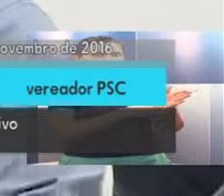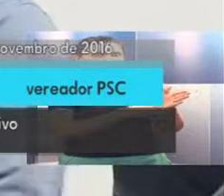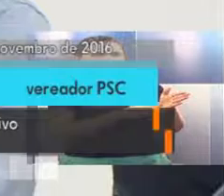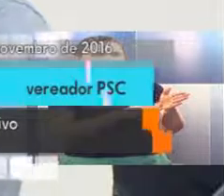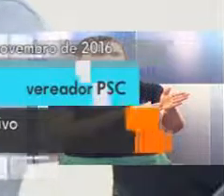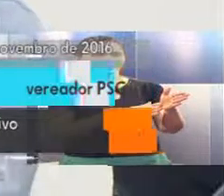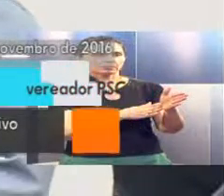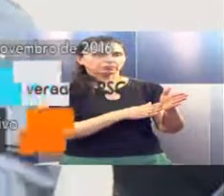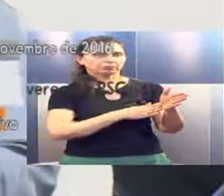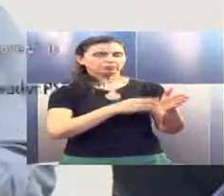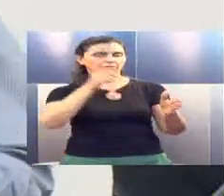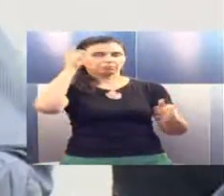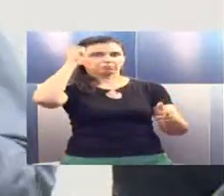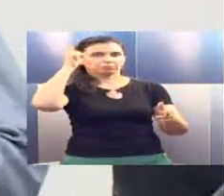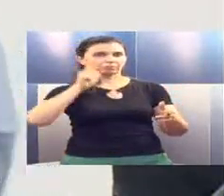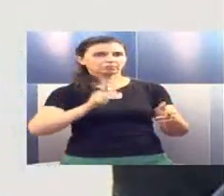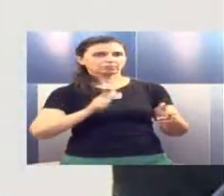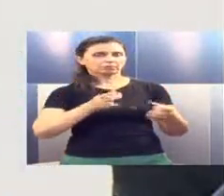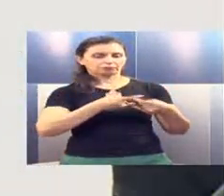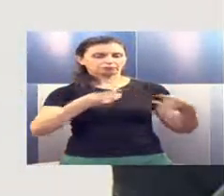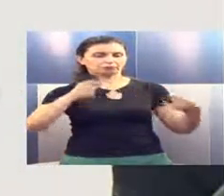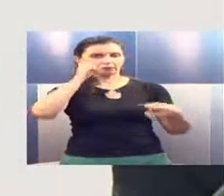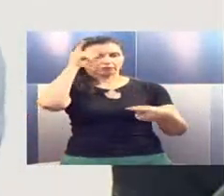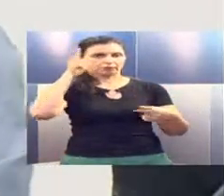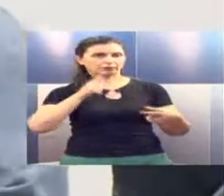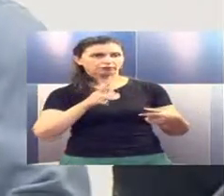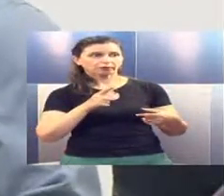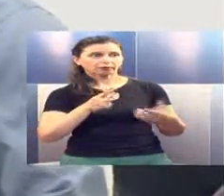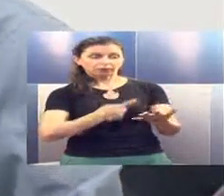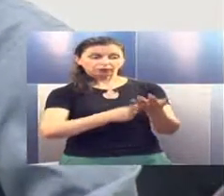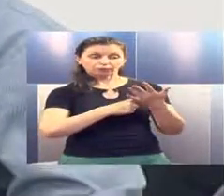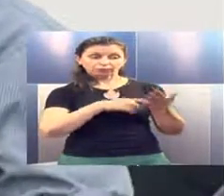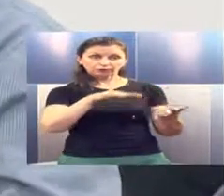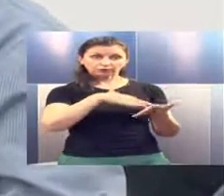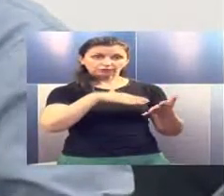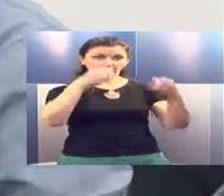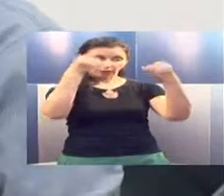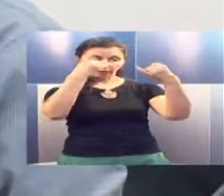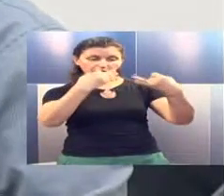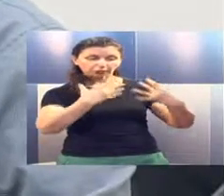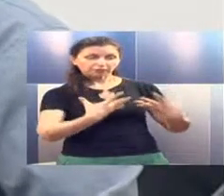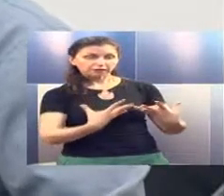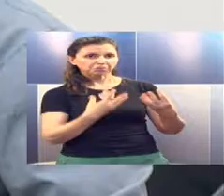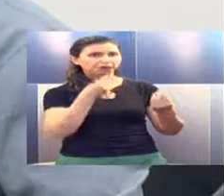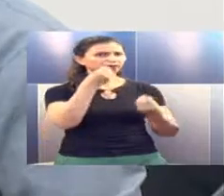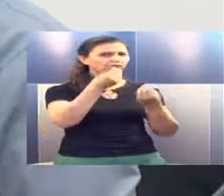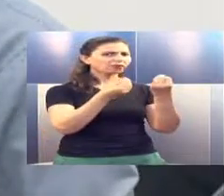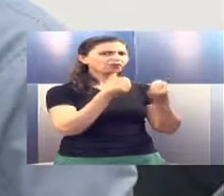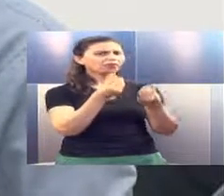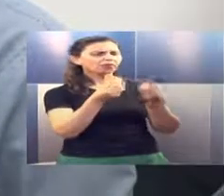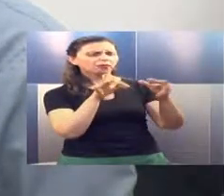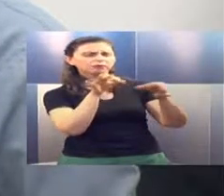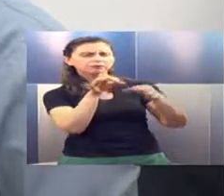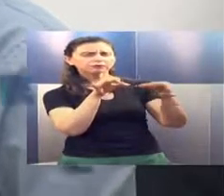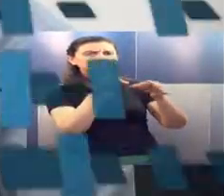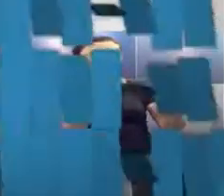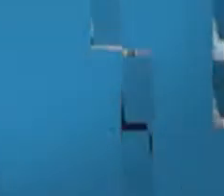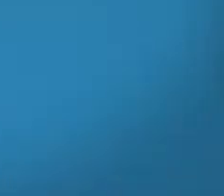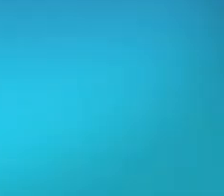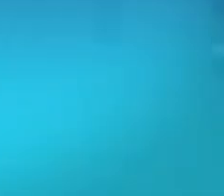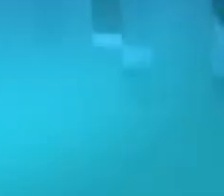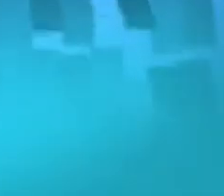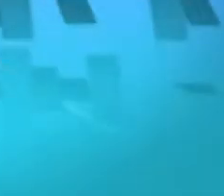azul então é a gente convoca para que ele possa nos explicar o motivo a forma como isso vai funcionar na